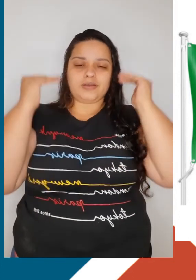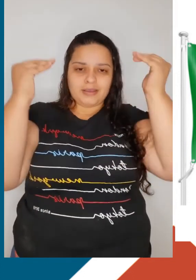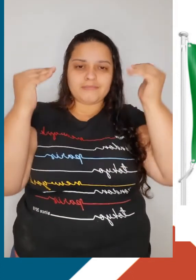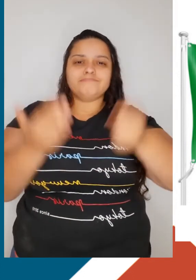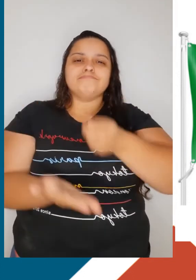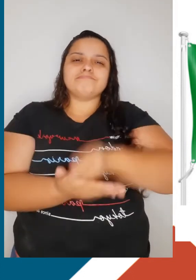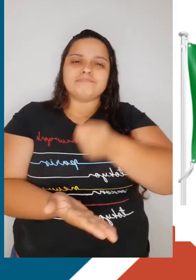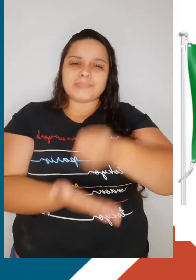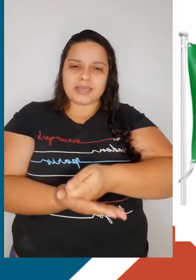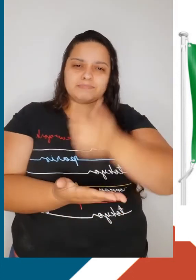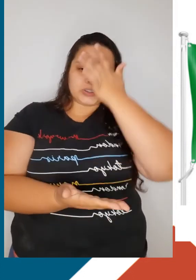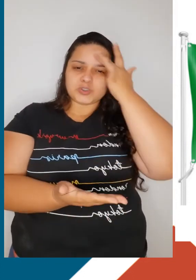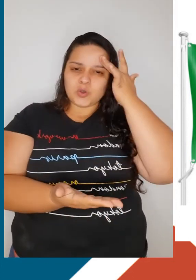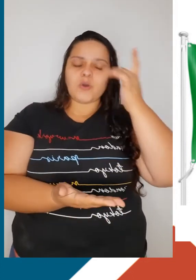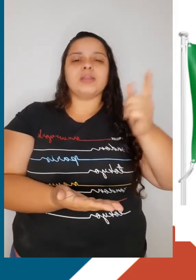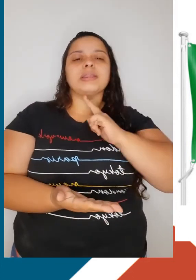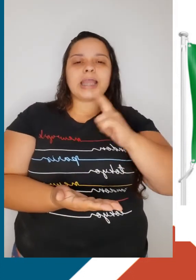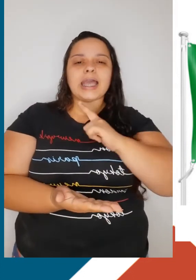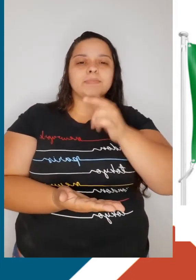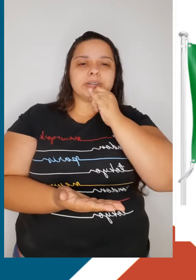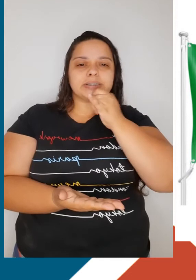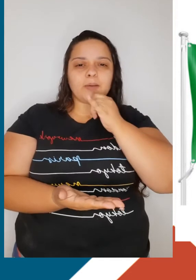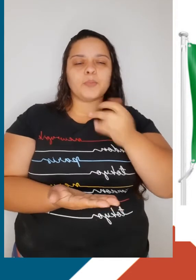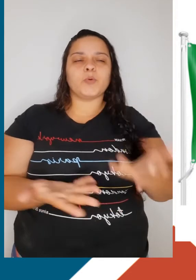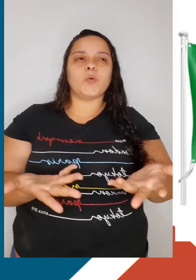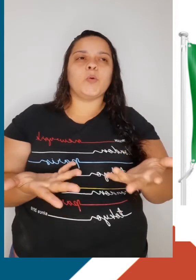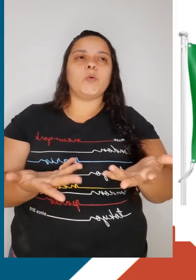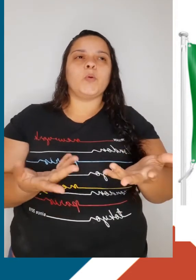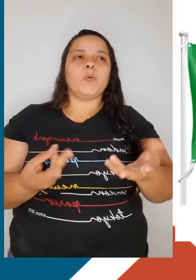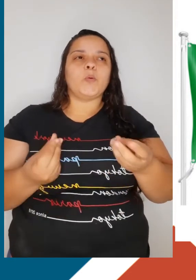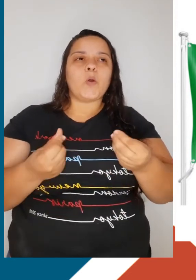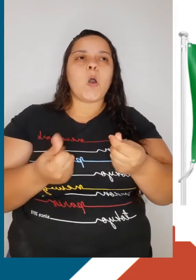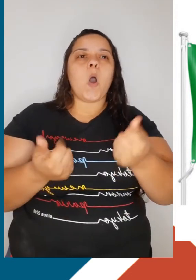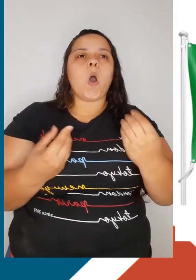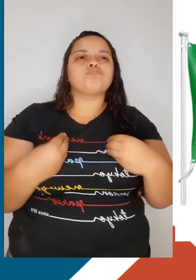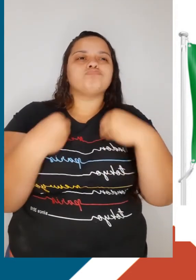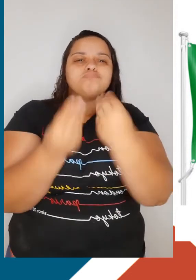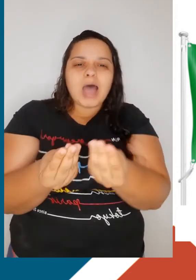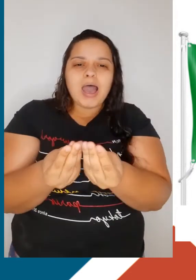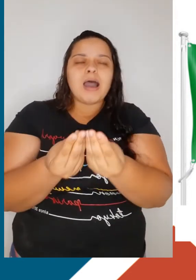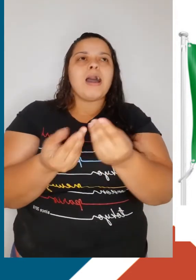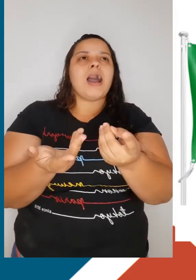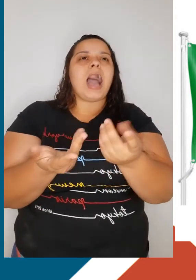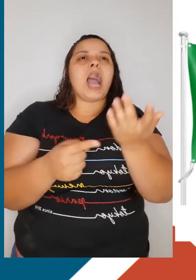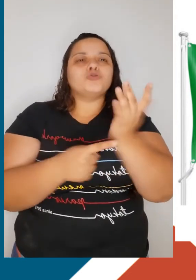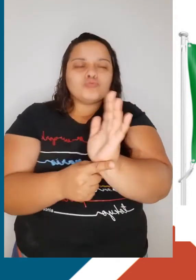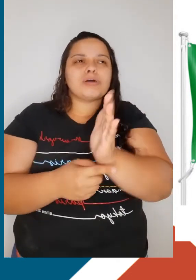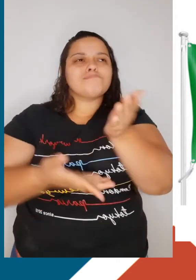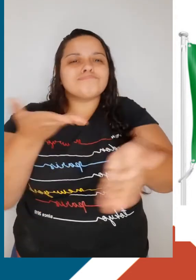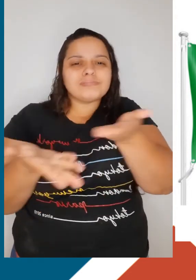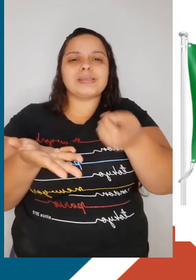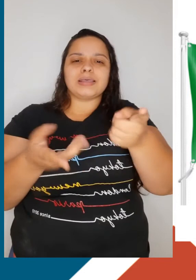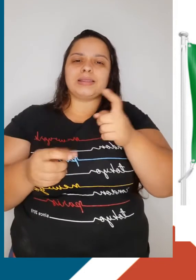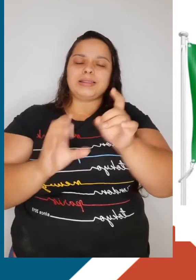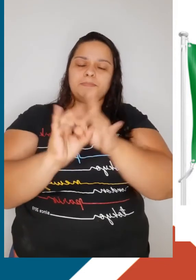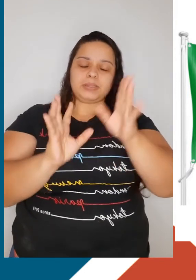as elites, as exigências da corte acabaram servindo aí como catalisadores, como condicionantes para a independência do